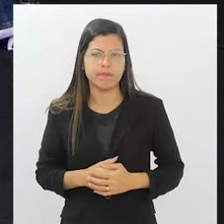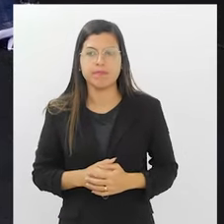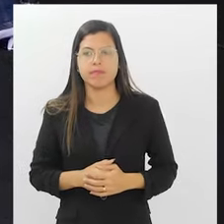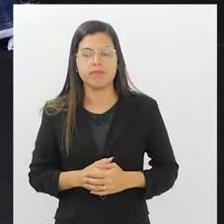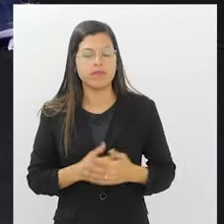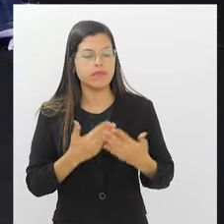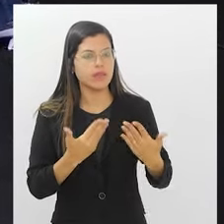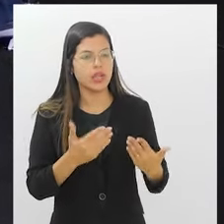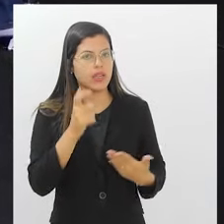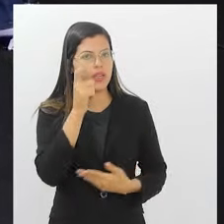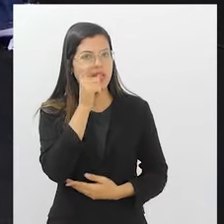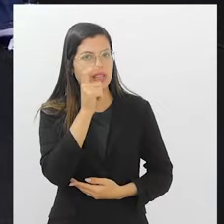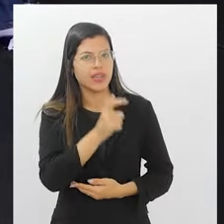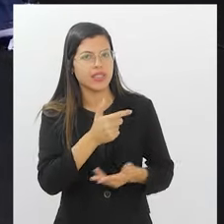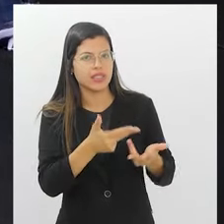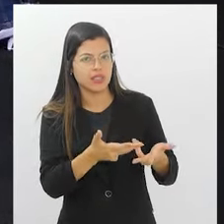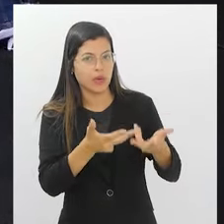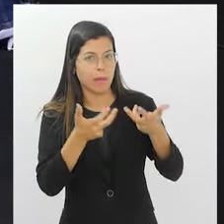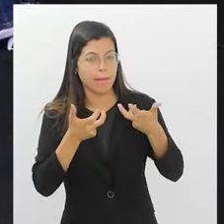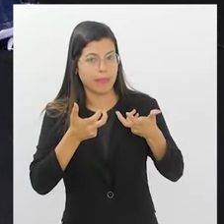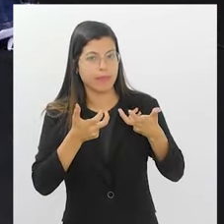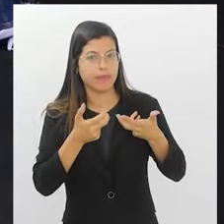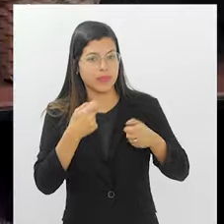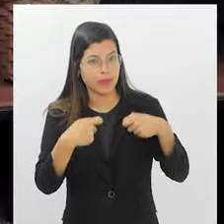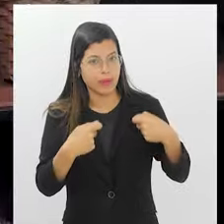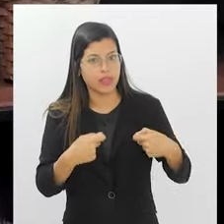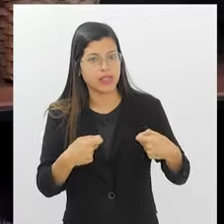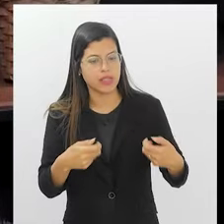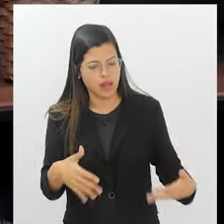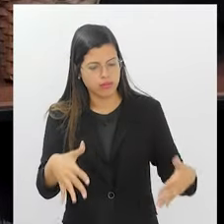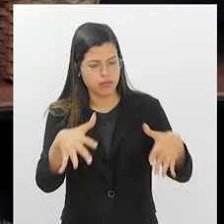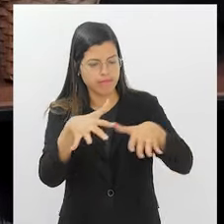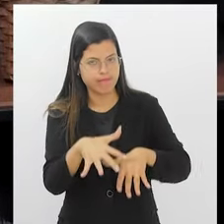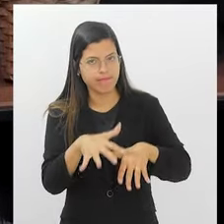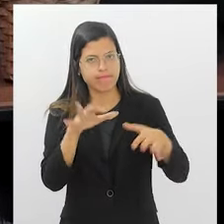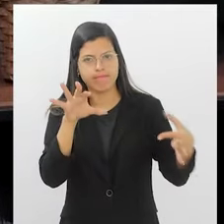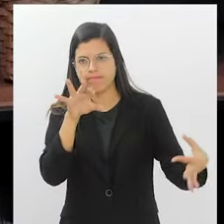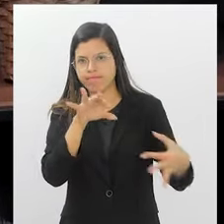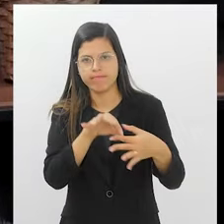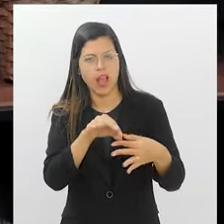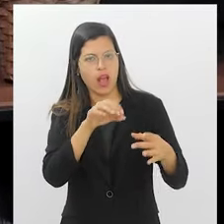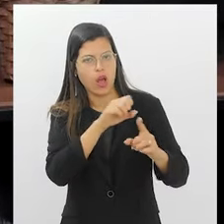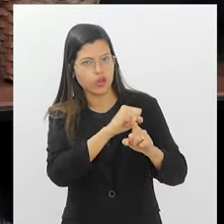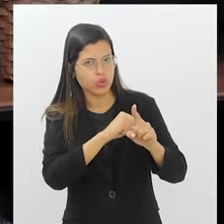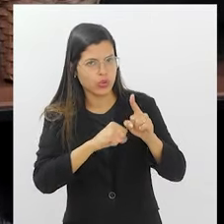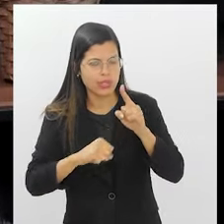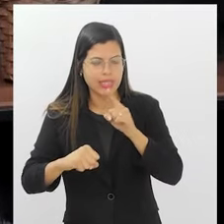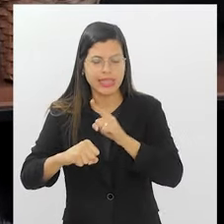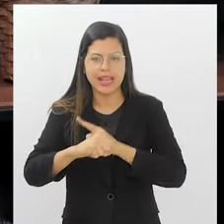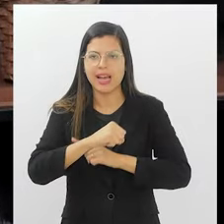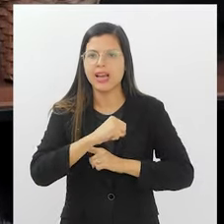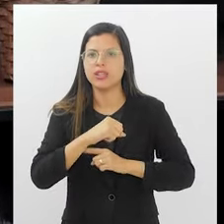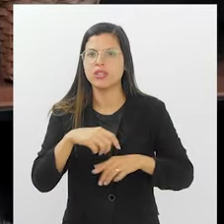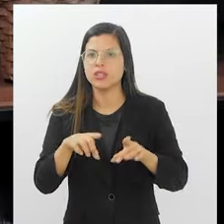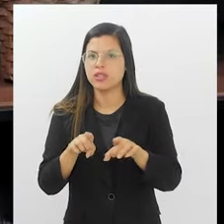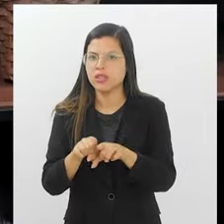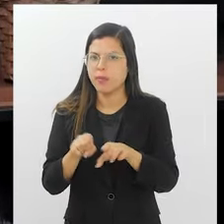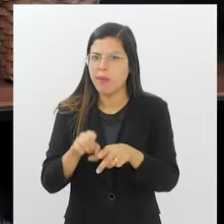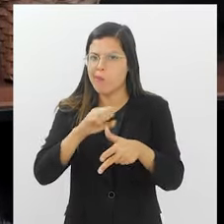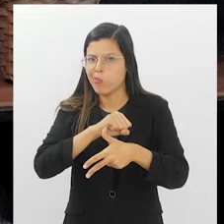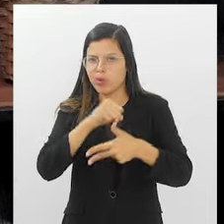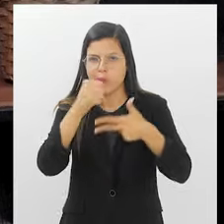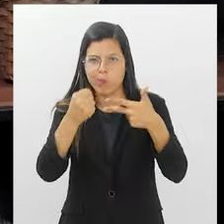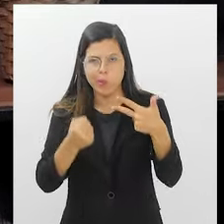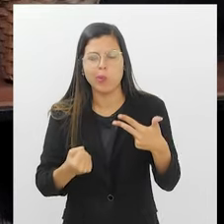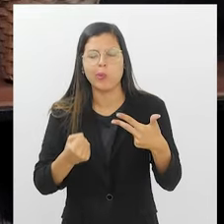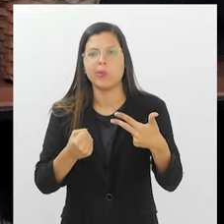é muito interessante perceber a necessidade dessa integração, seja da sociedade, seja do